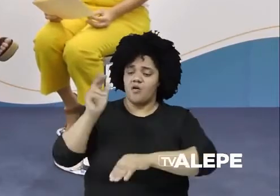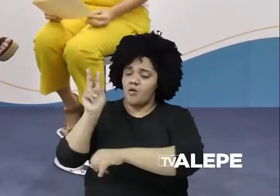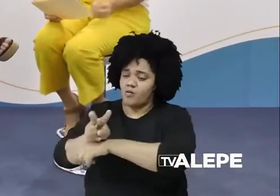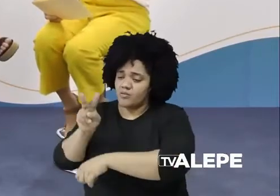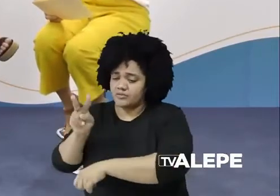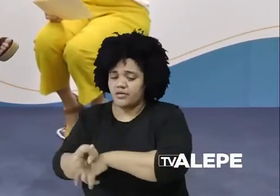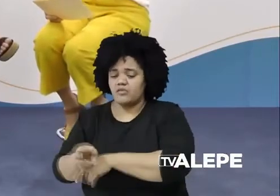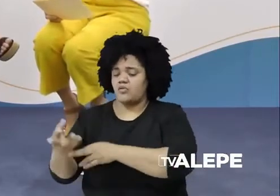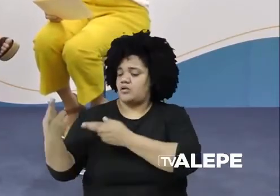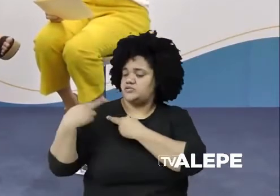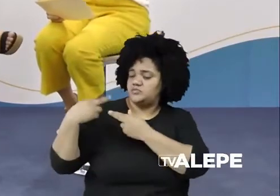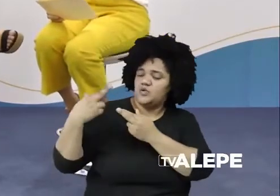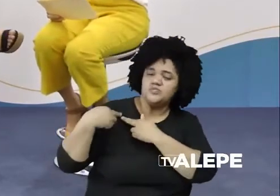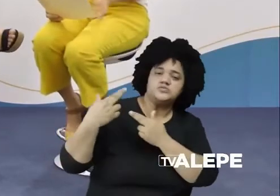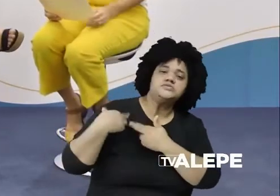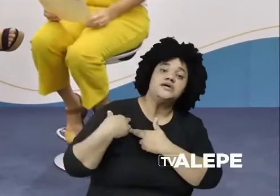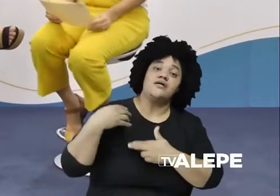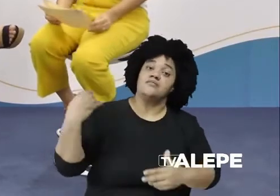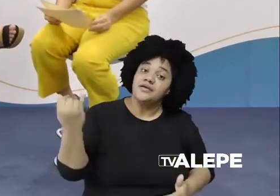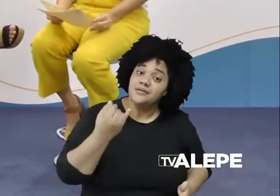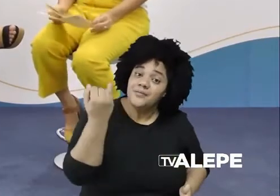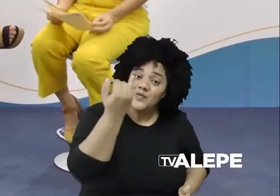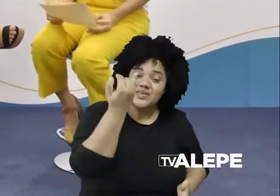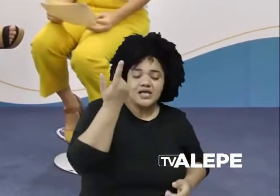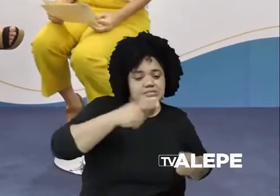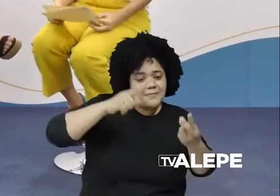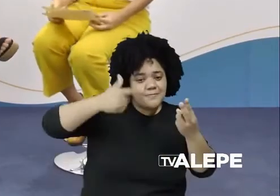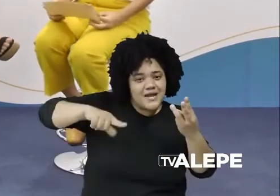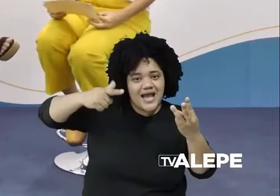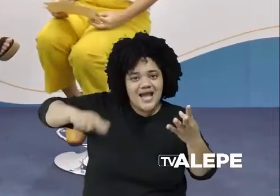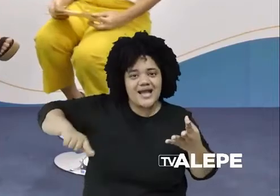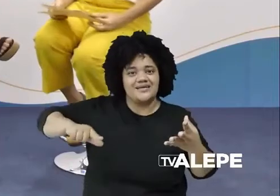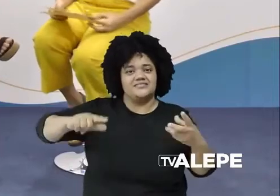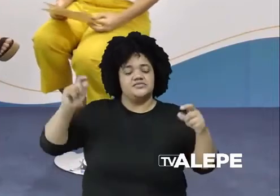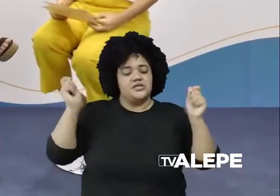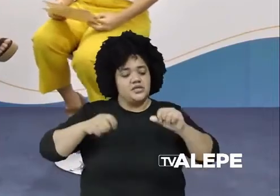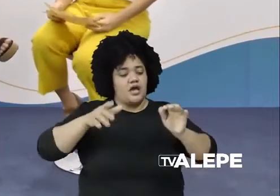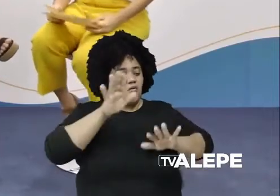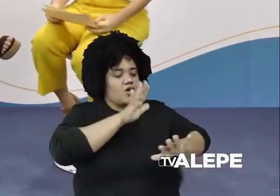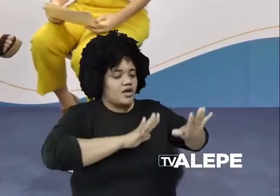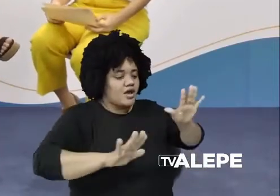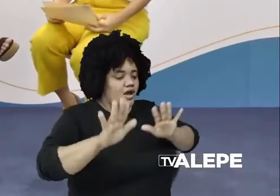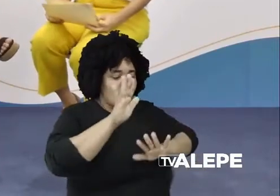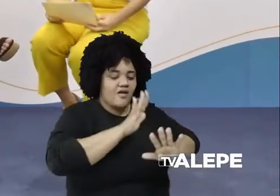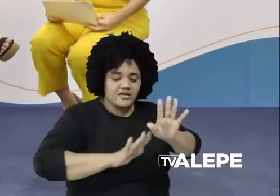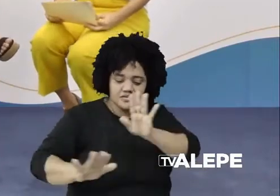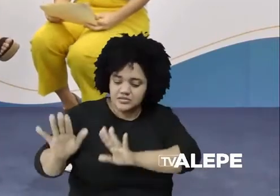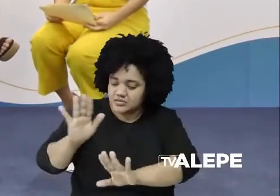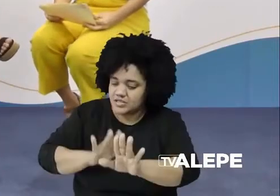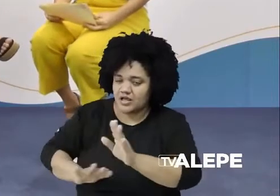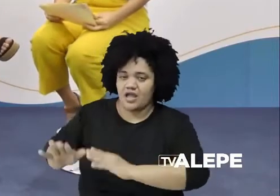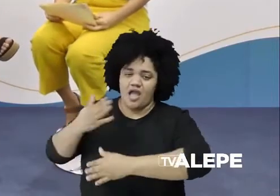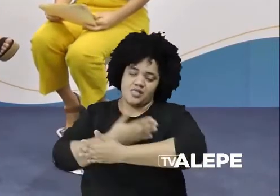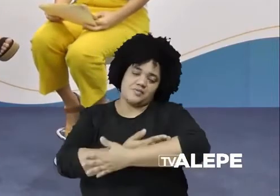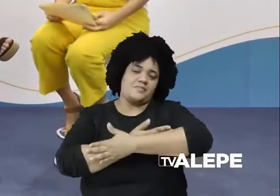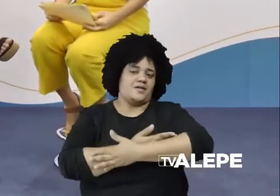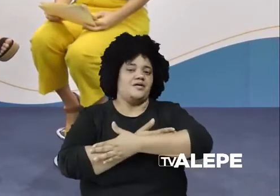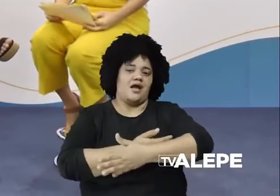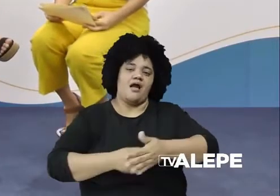aos responsáveis. Então, é importante que cada vez mais nós tenhamos o cuidado em relação à primeira